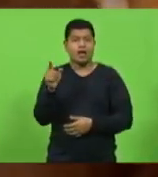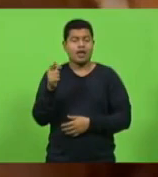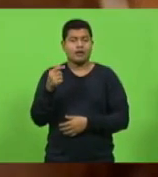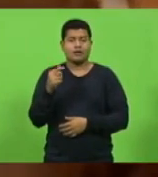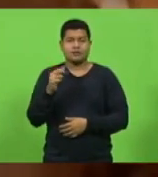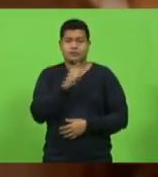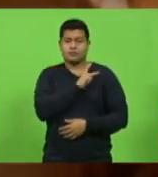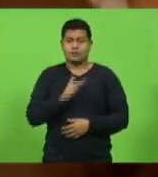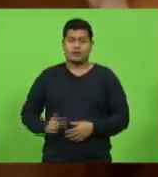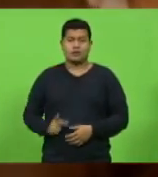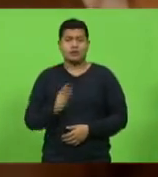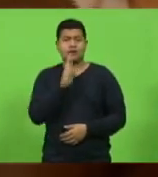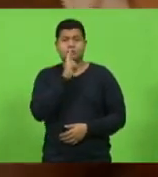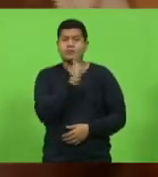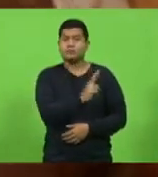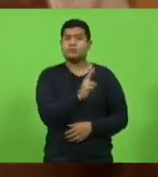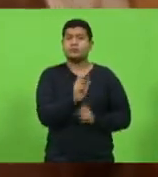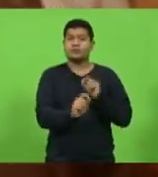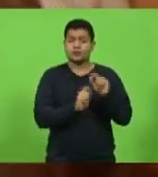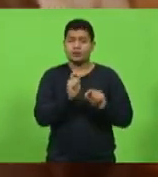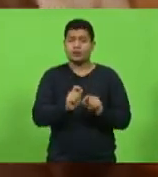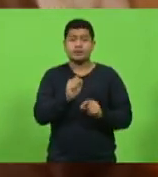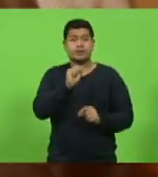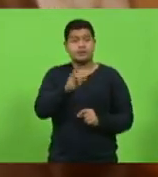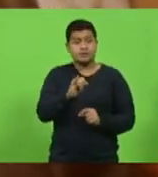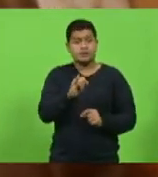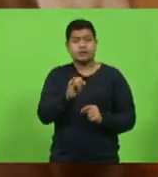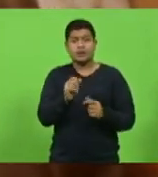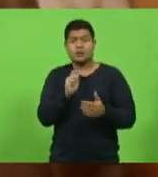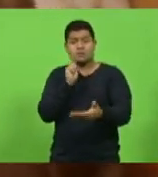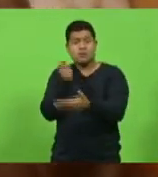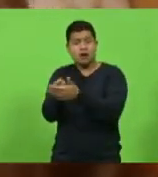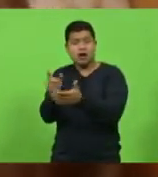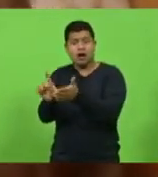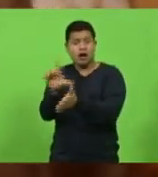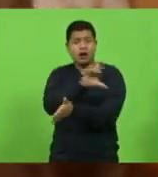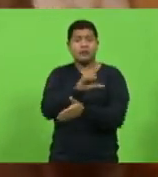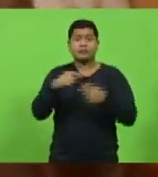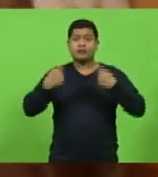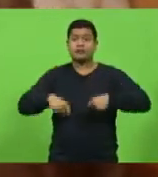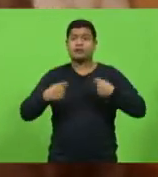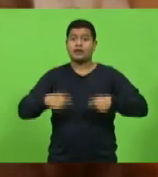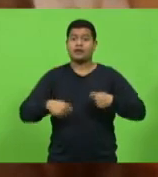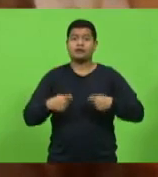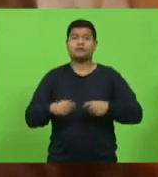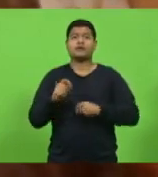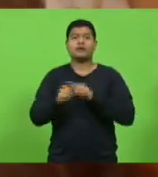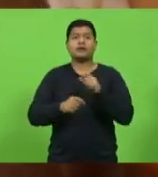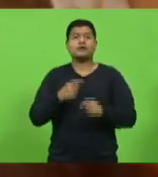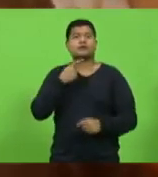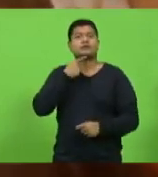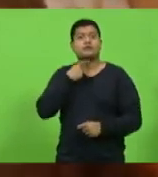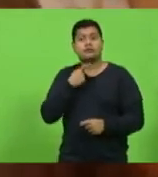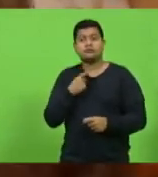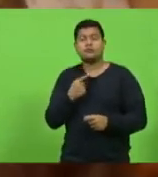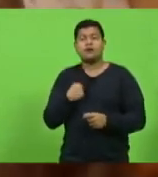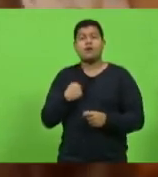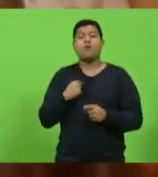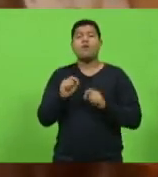haver autorização de pagamento antecipado, seria necessário, ao menos, a motivação e que